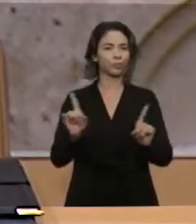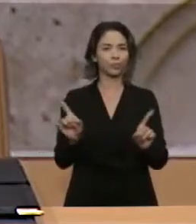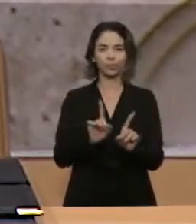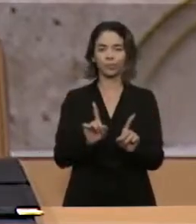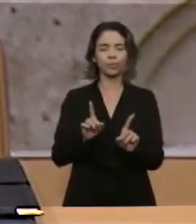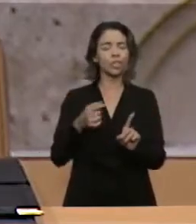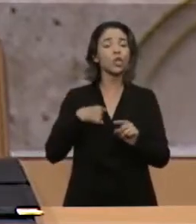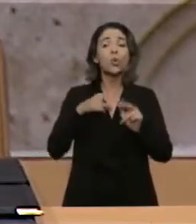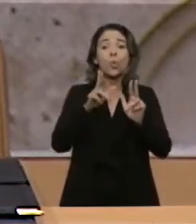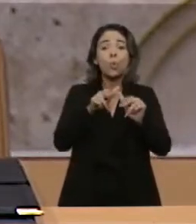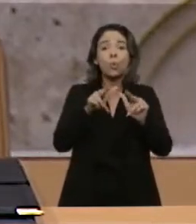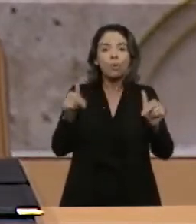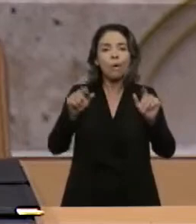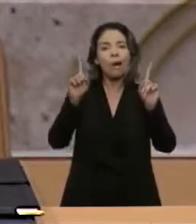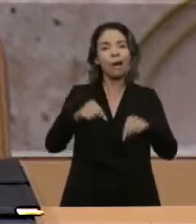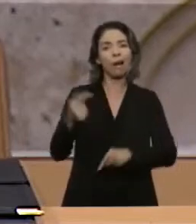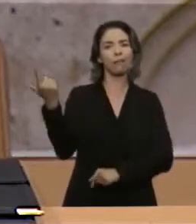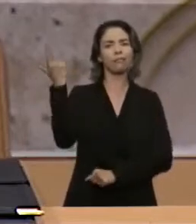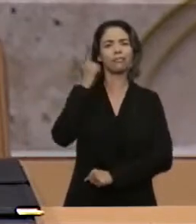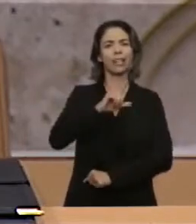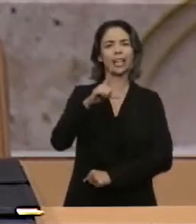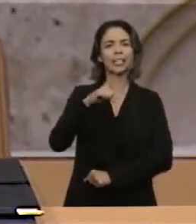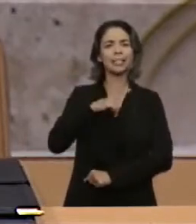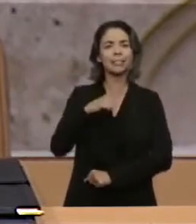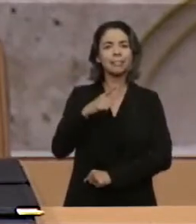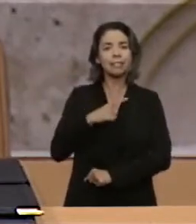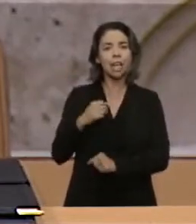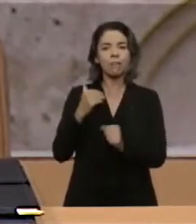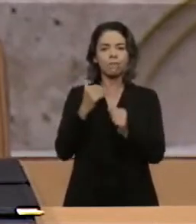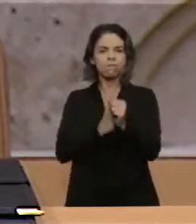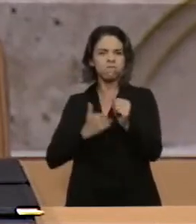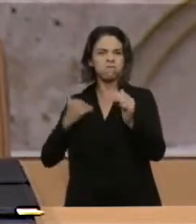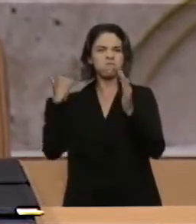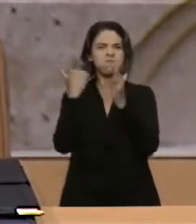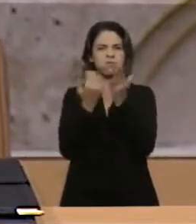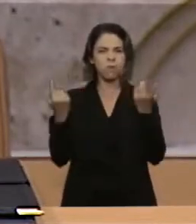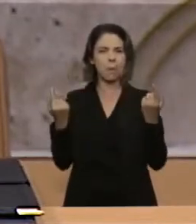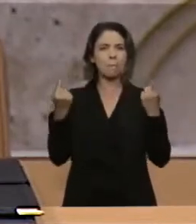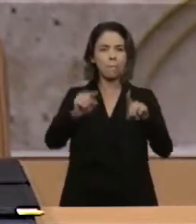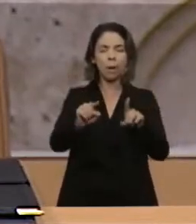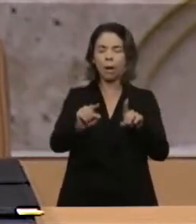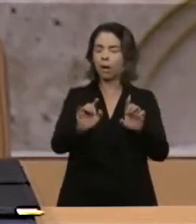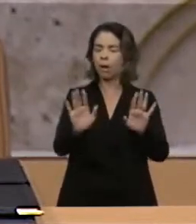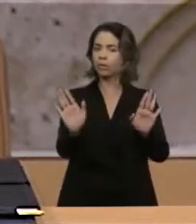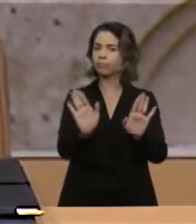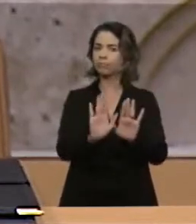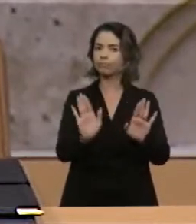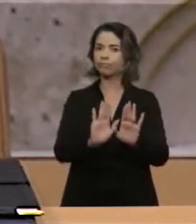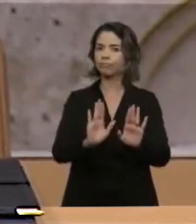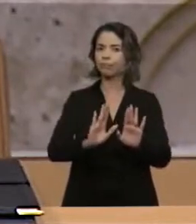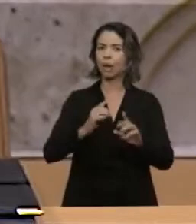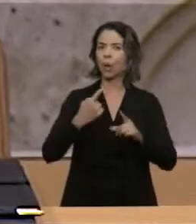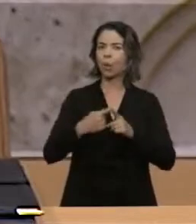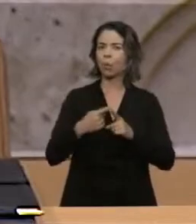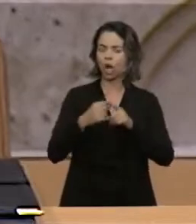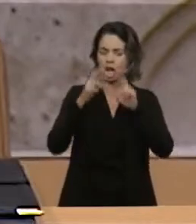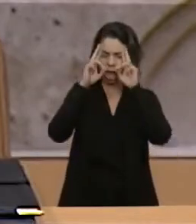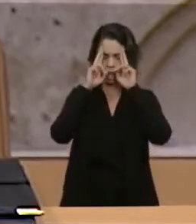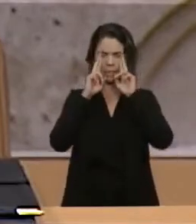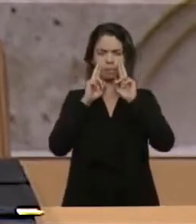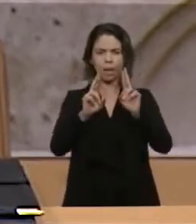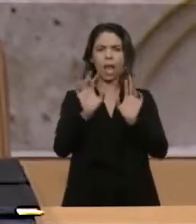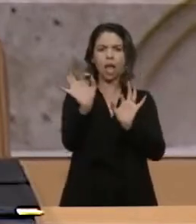e jamais serão capazes de subvertê-lo, porque o sentimento de respeito pela